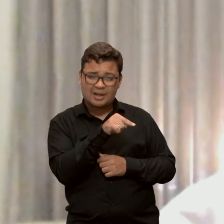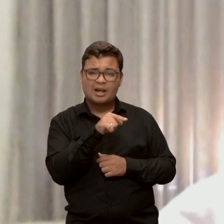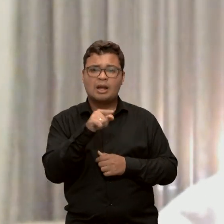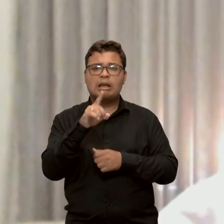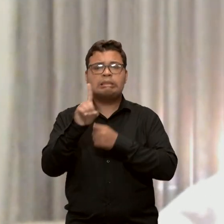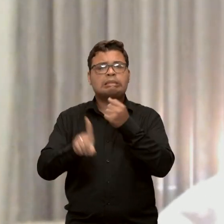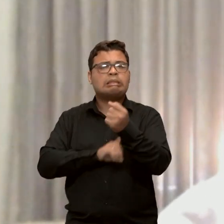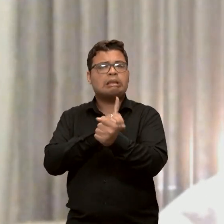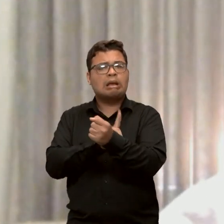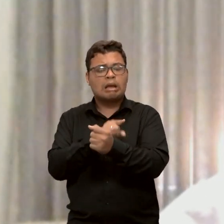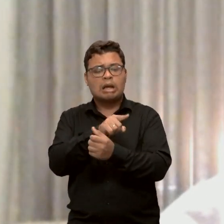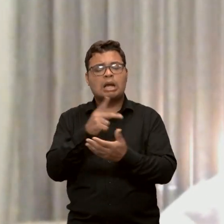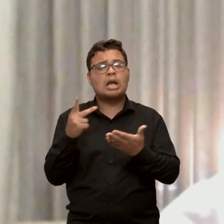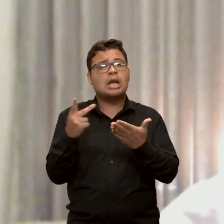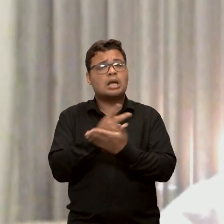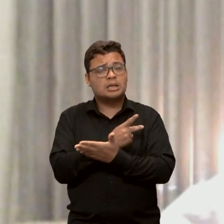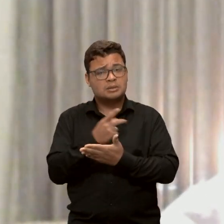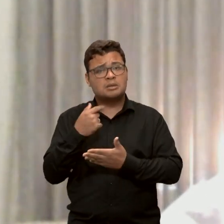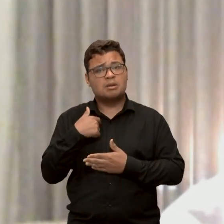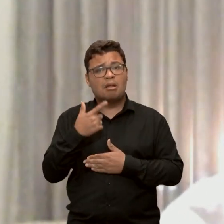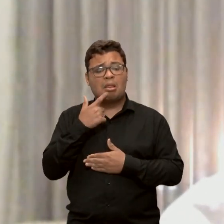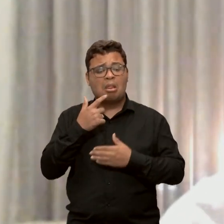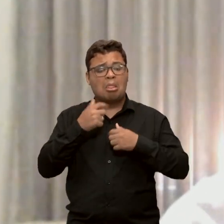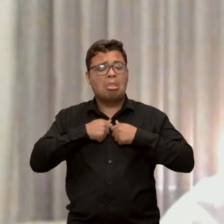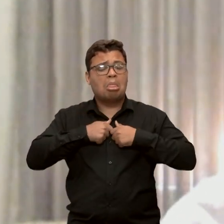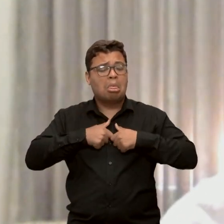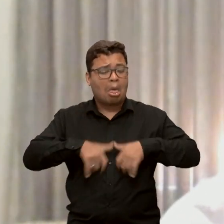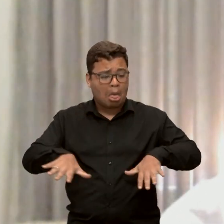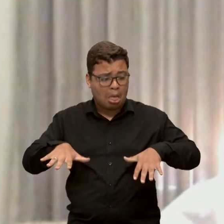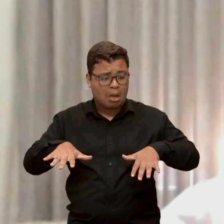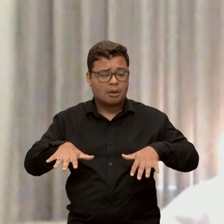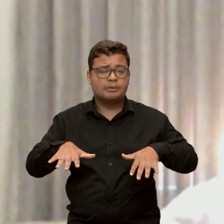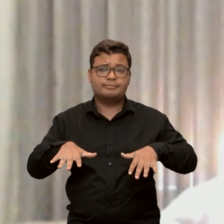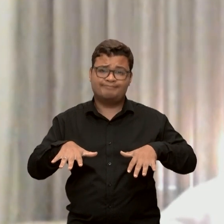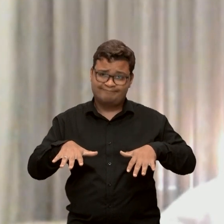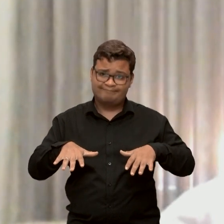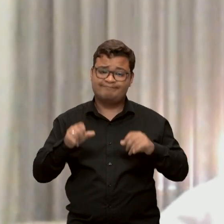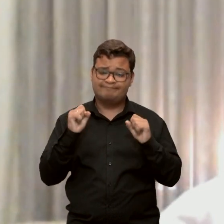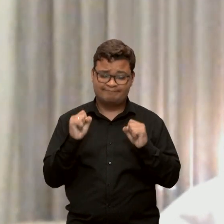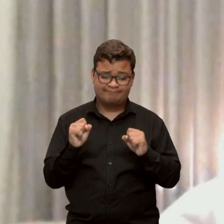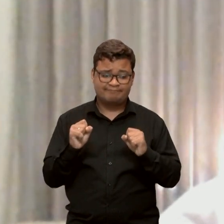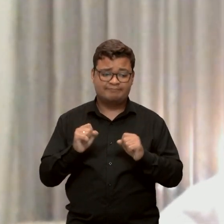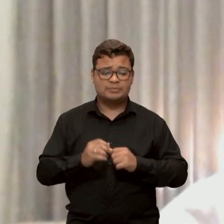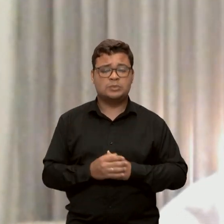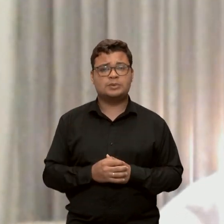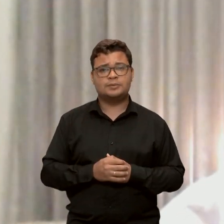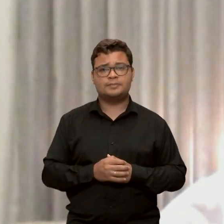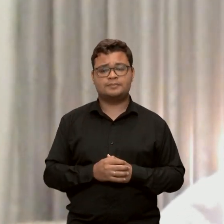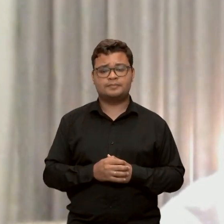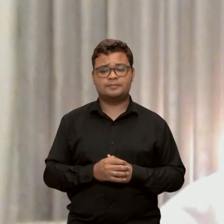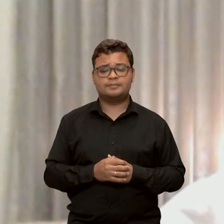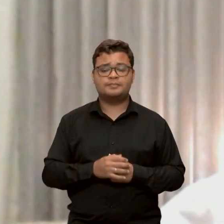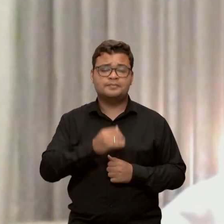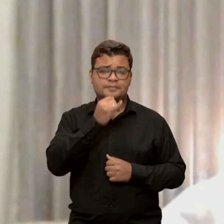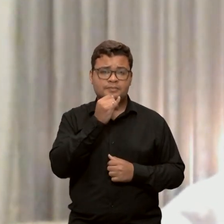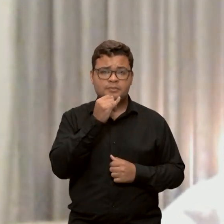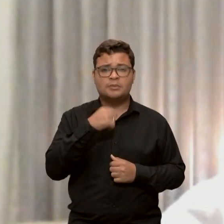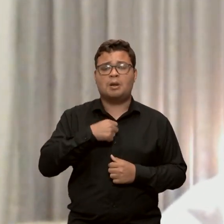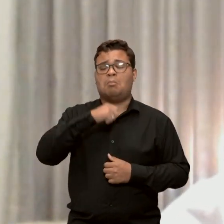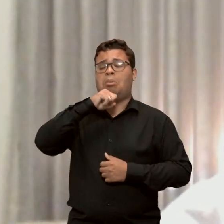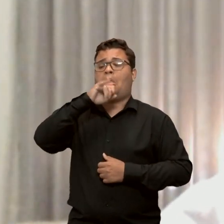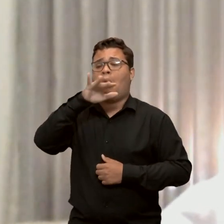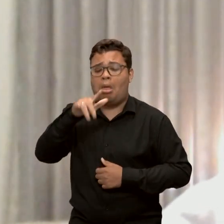cortar dor e febre. E evite o uso de anti-inflamatórios, porque os anti-inflamatórios, eles podem piorar as doenças virais.